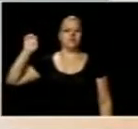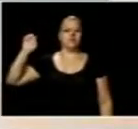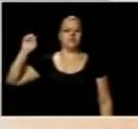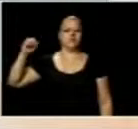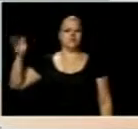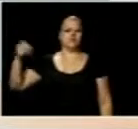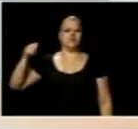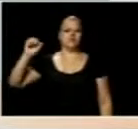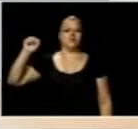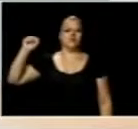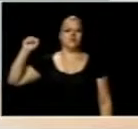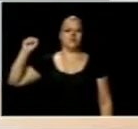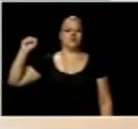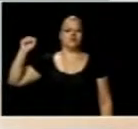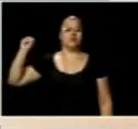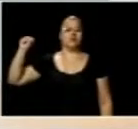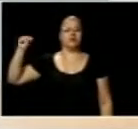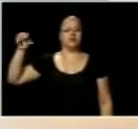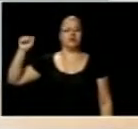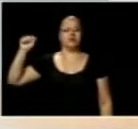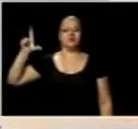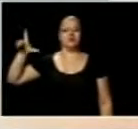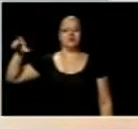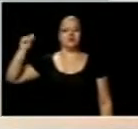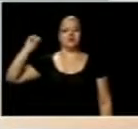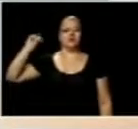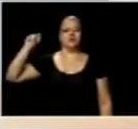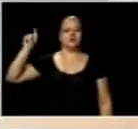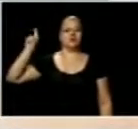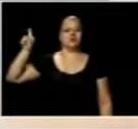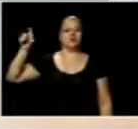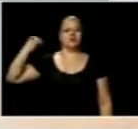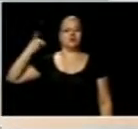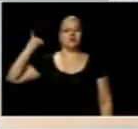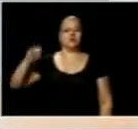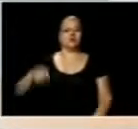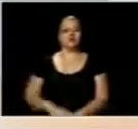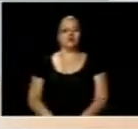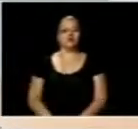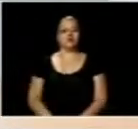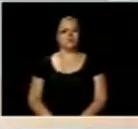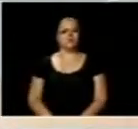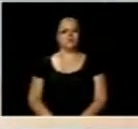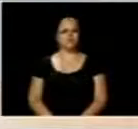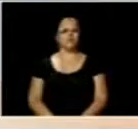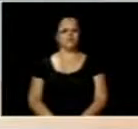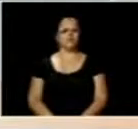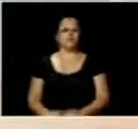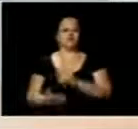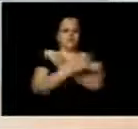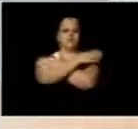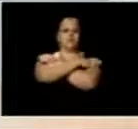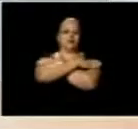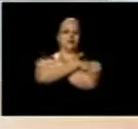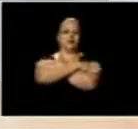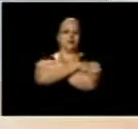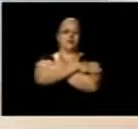cidade. Quero mandar um grande abraço para os meus amigos aqui, taxista também. Mas